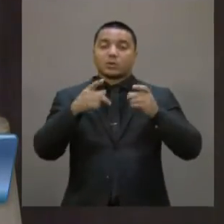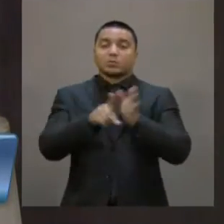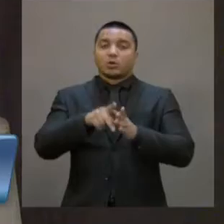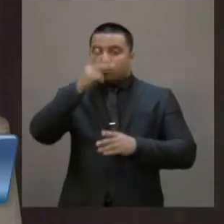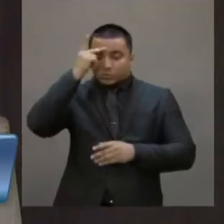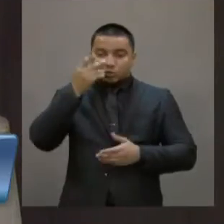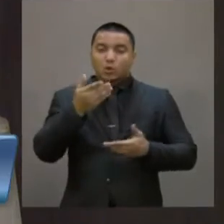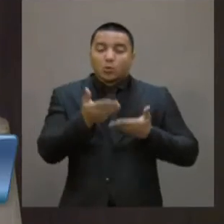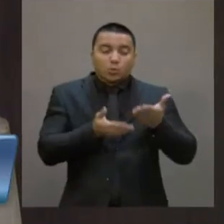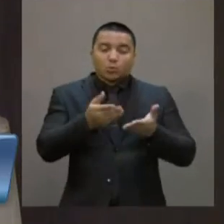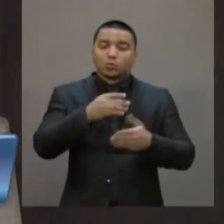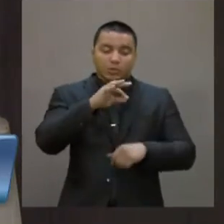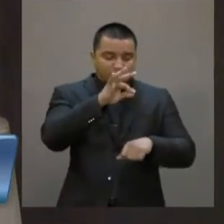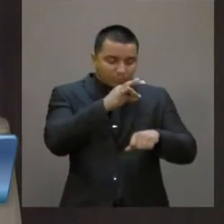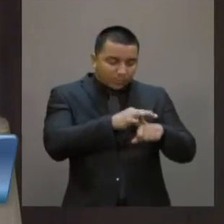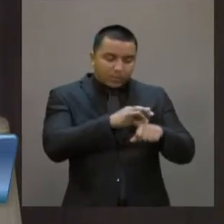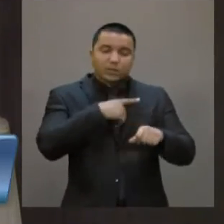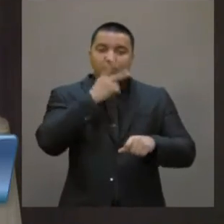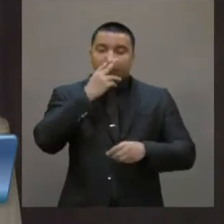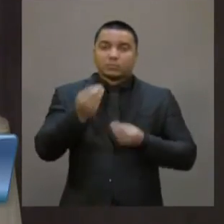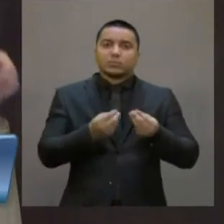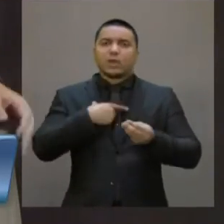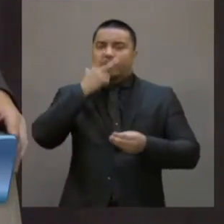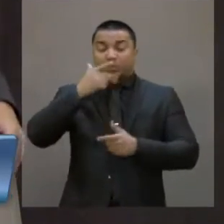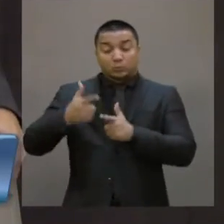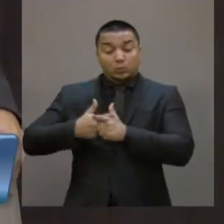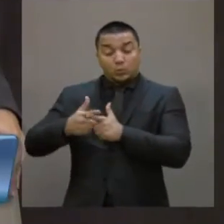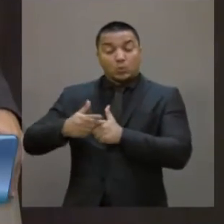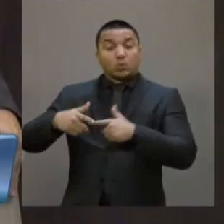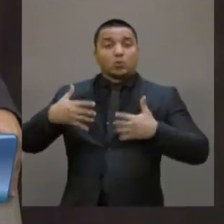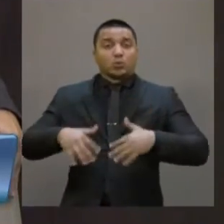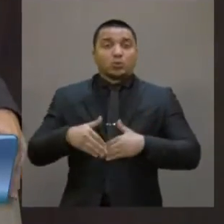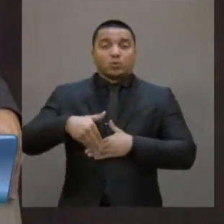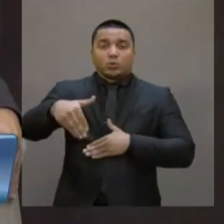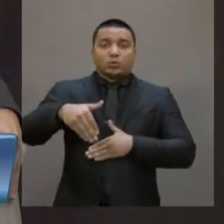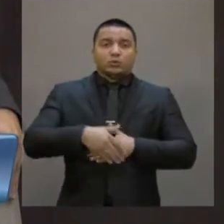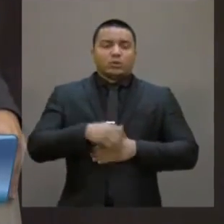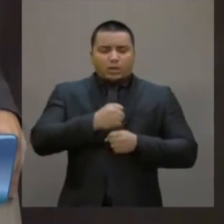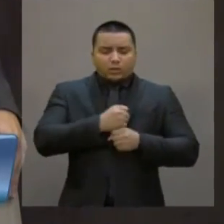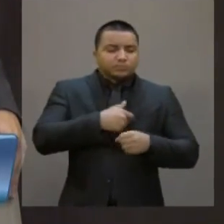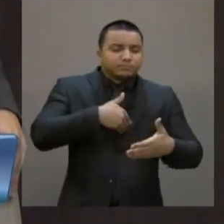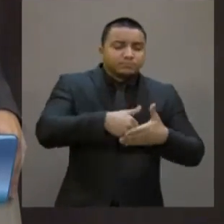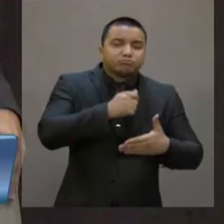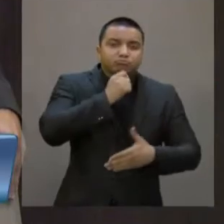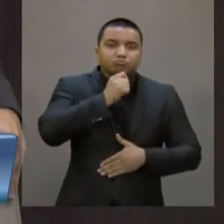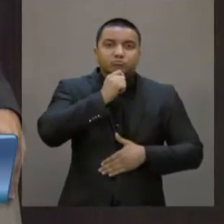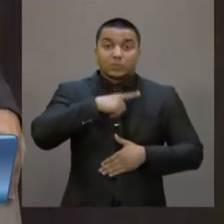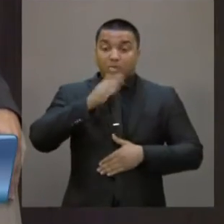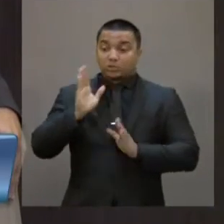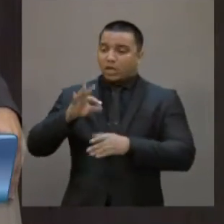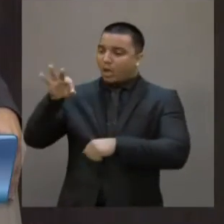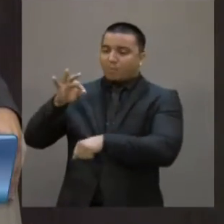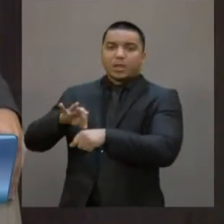preocupação com uma tragédia iminente. Uma tragédia iminente. O ano não terminou e já se anotaram mortandade de